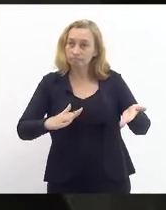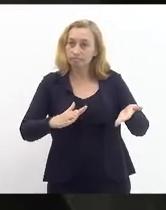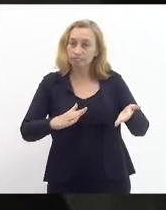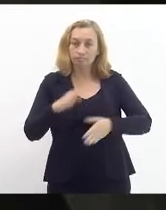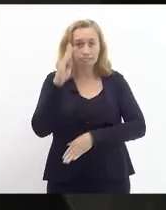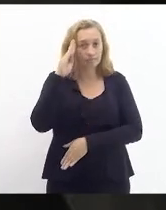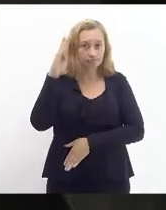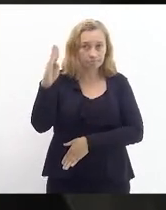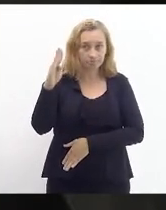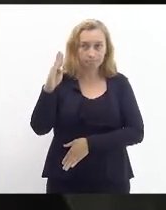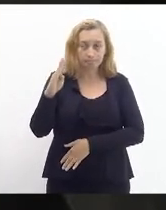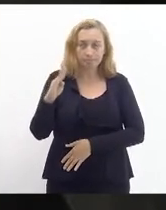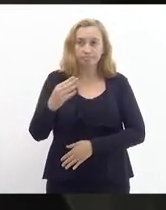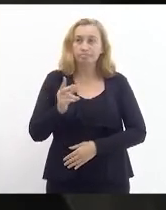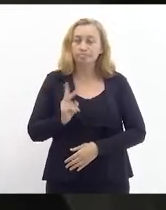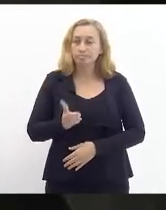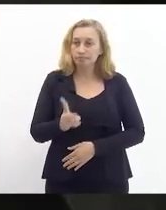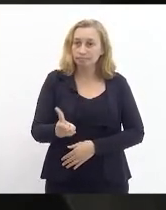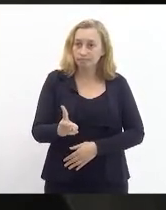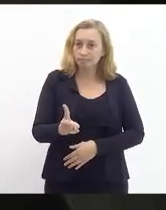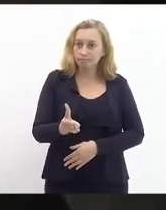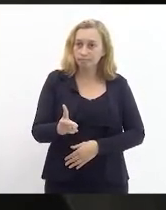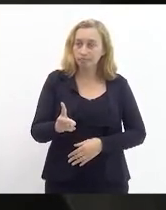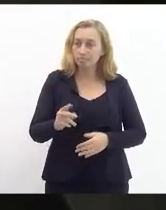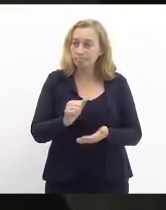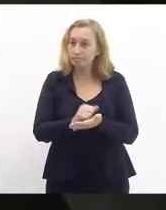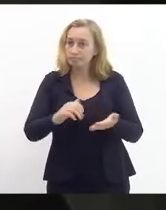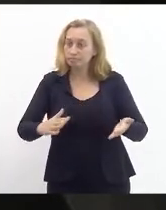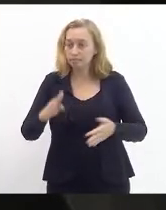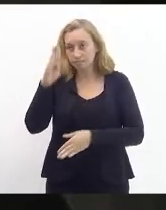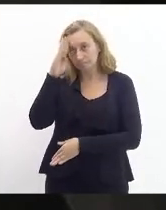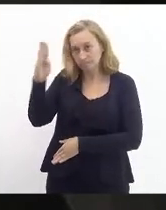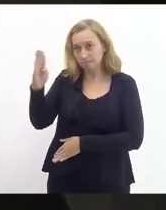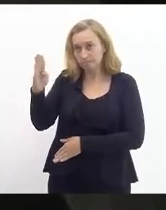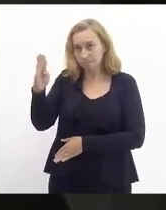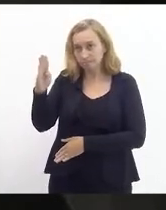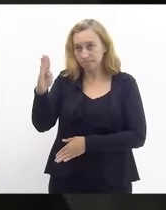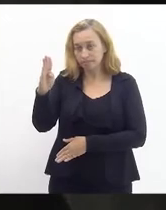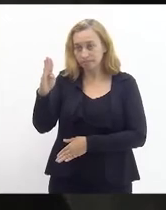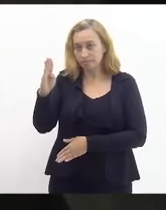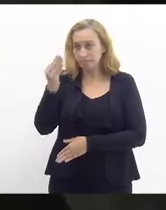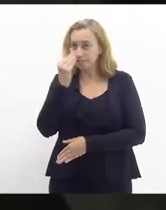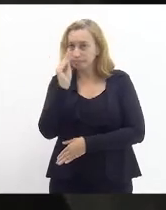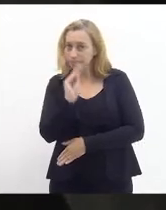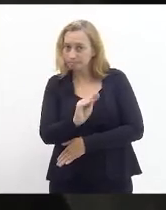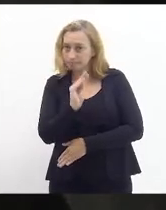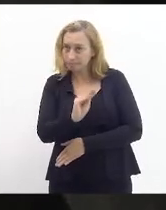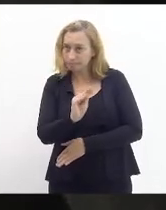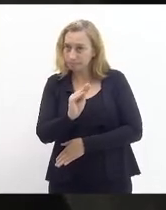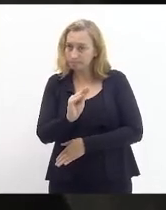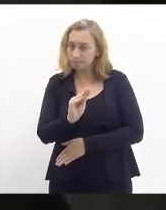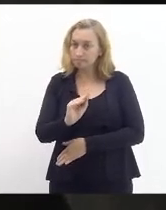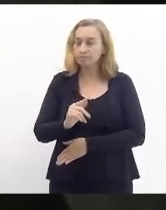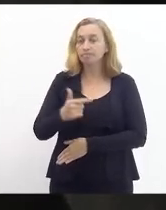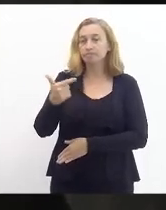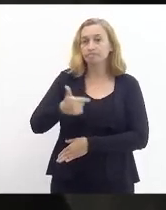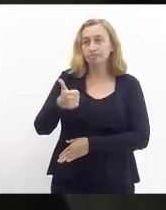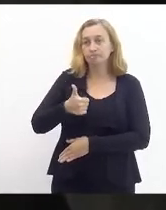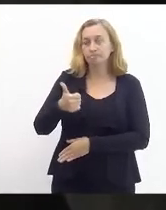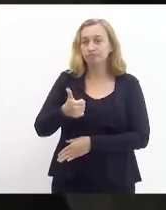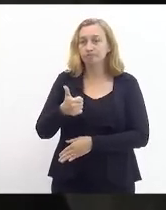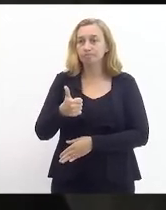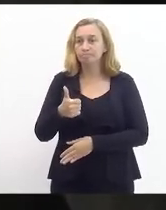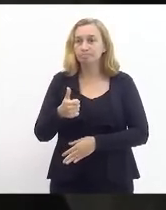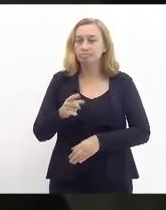essenciais e sempre que as atividades essenciais eram discriminadas aparecia logo no primeiro plano